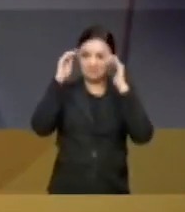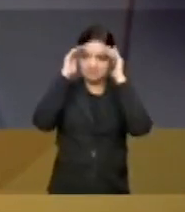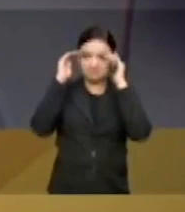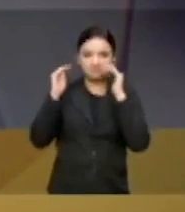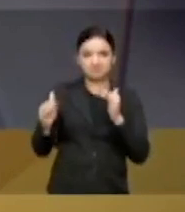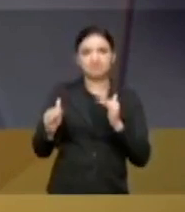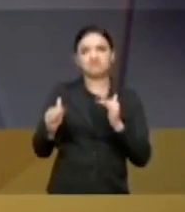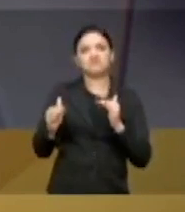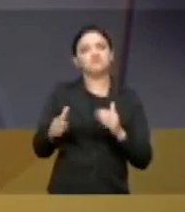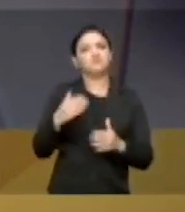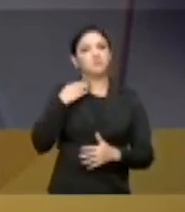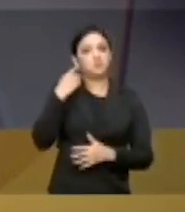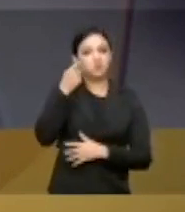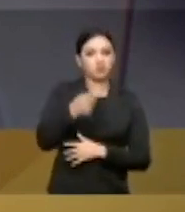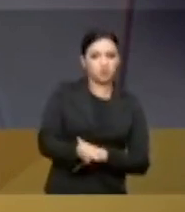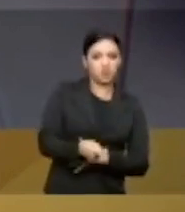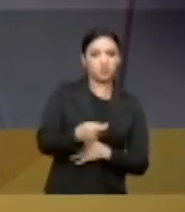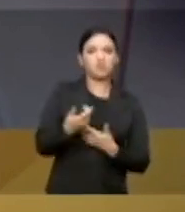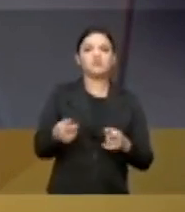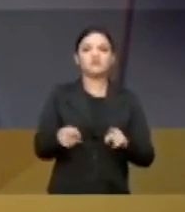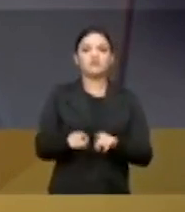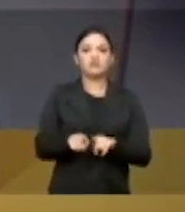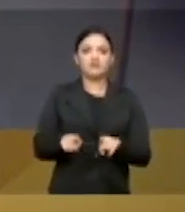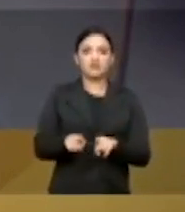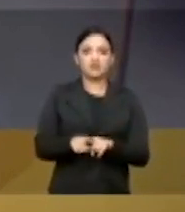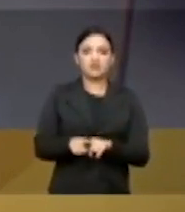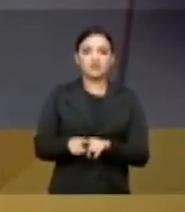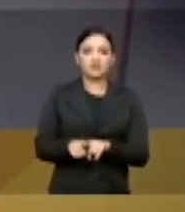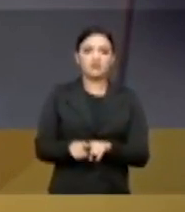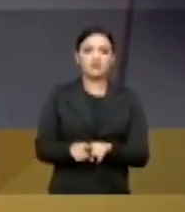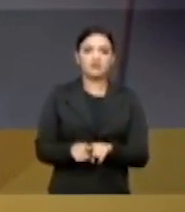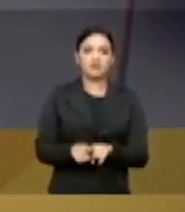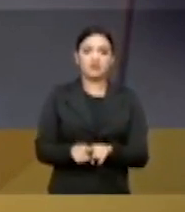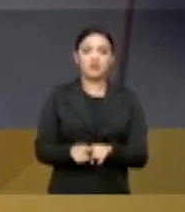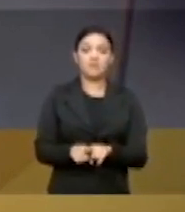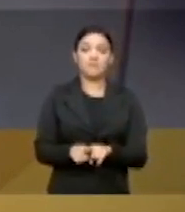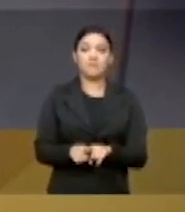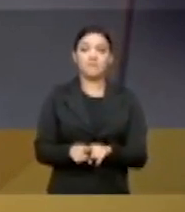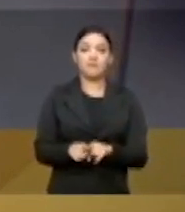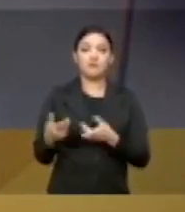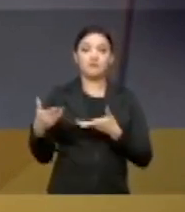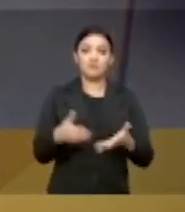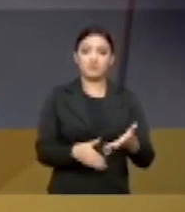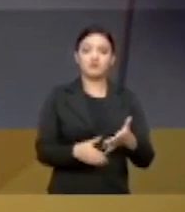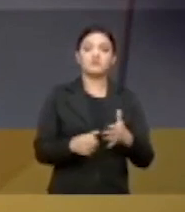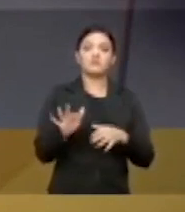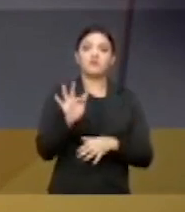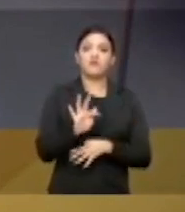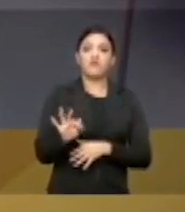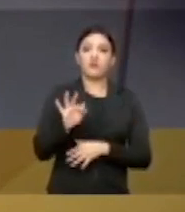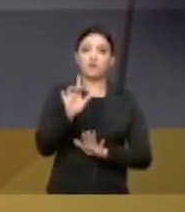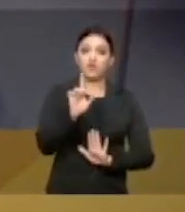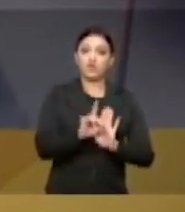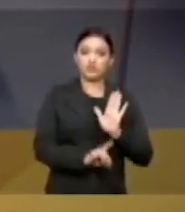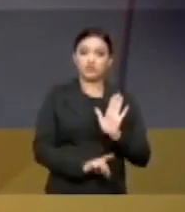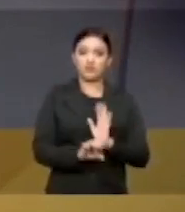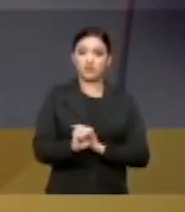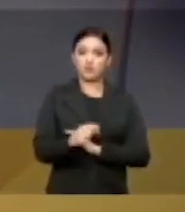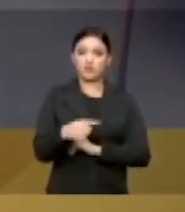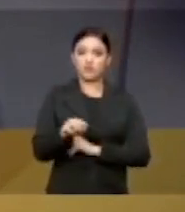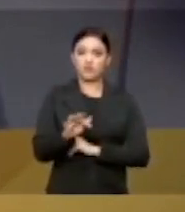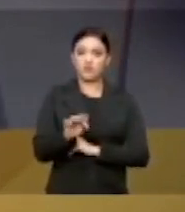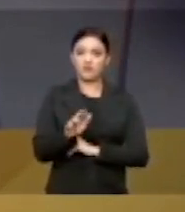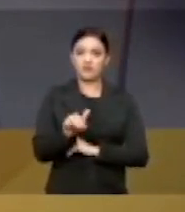magistrado, seja como decano do Departamento de Direito do Estado, da Faculdade de Direito do Largo de São Francisco.